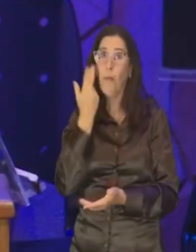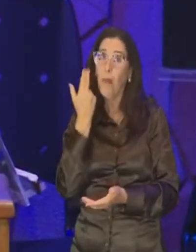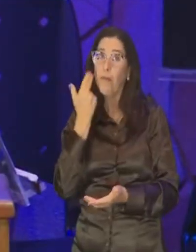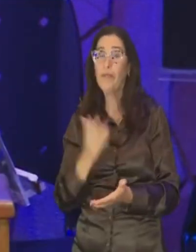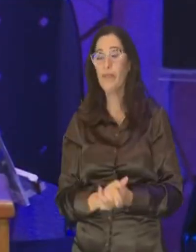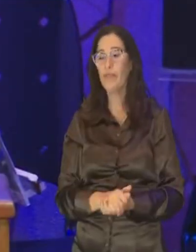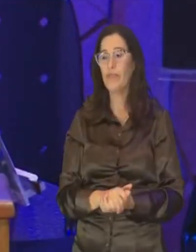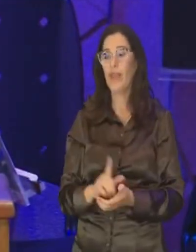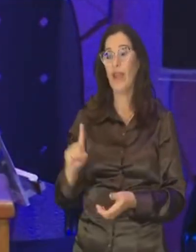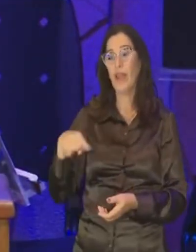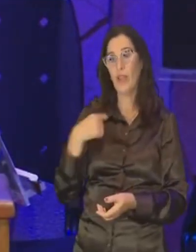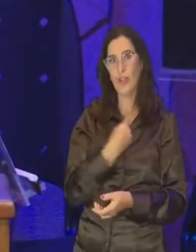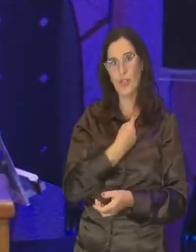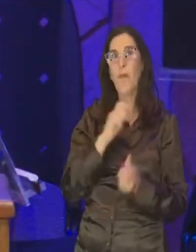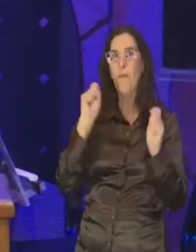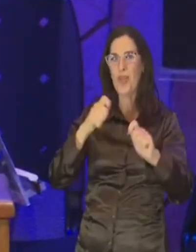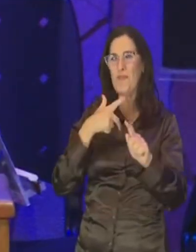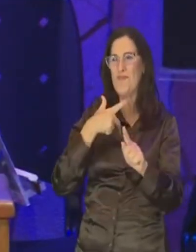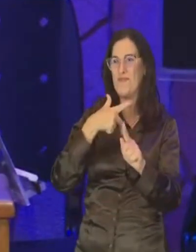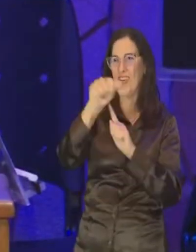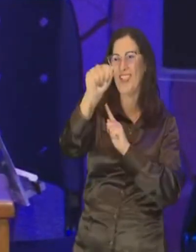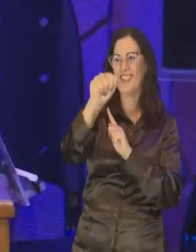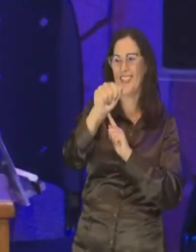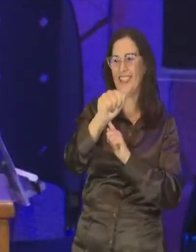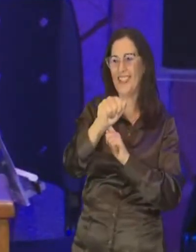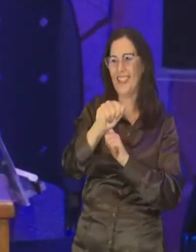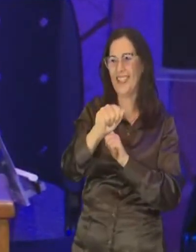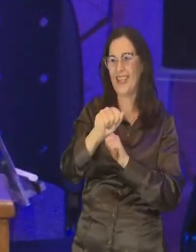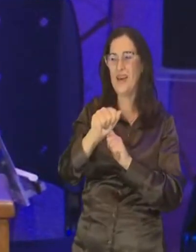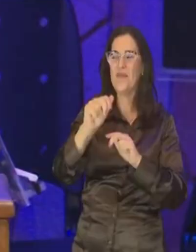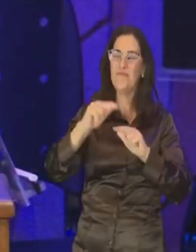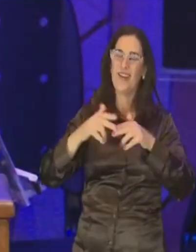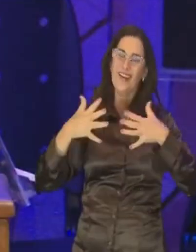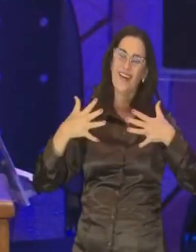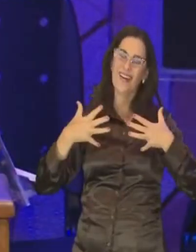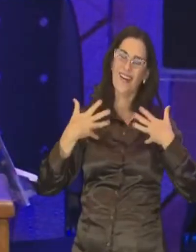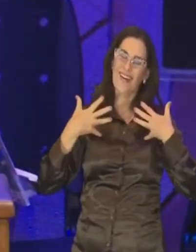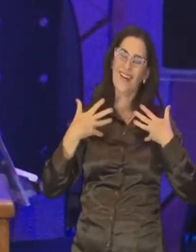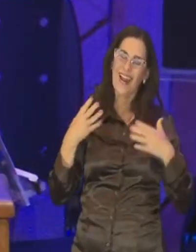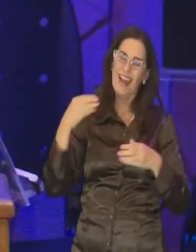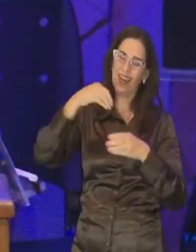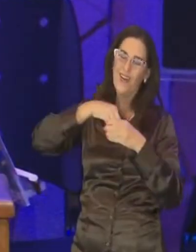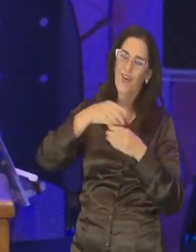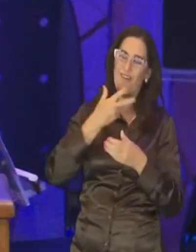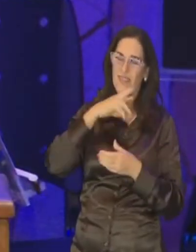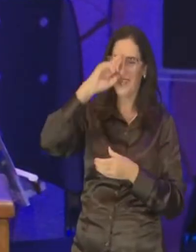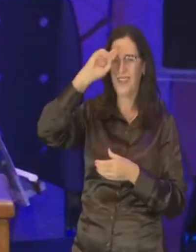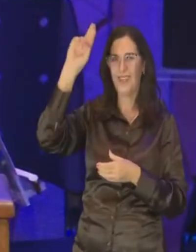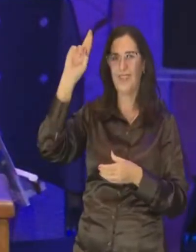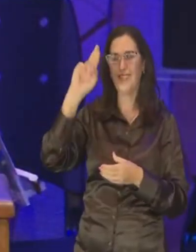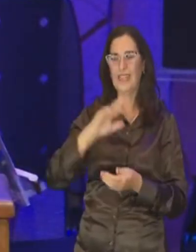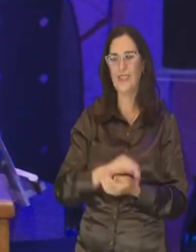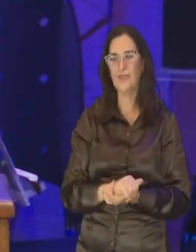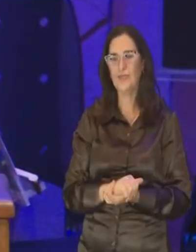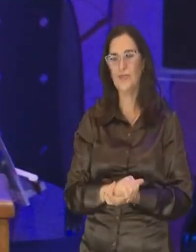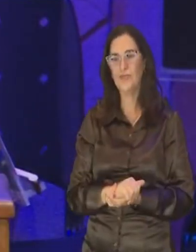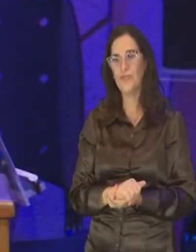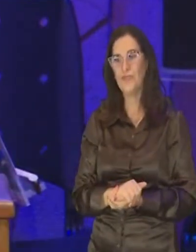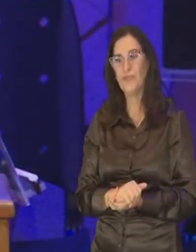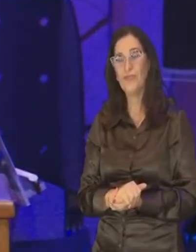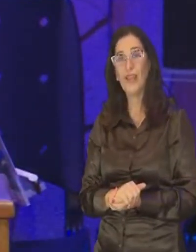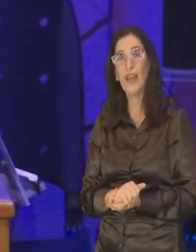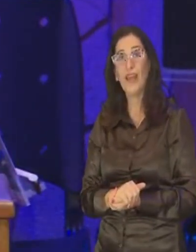E que nós podemos vencer tendo alegria no Senhor. E que isso que